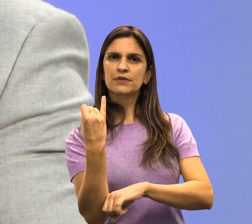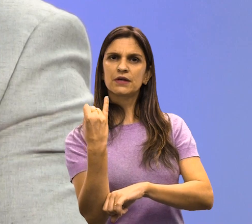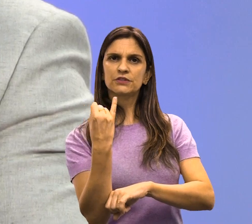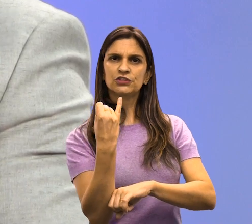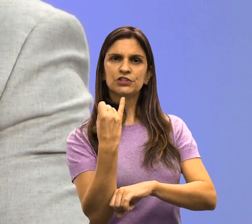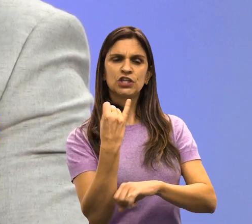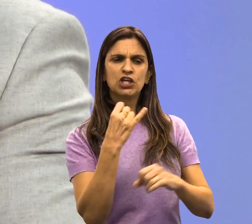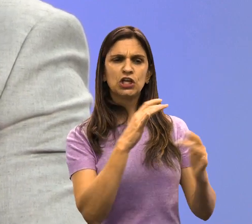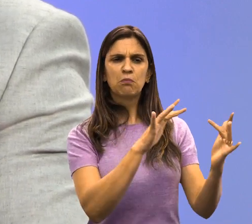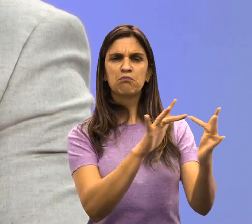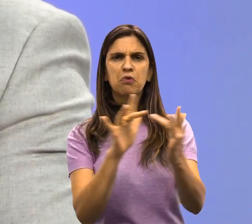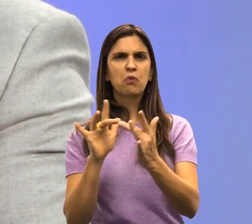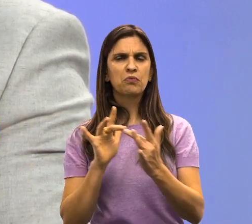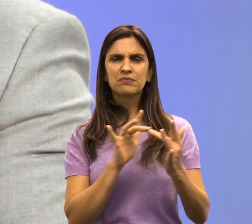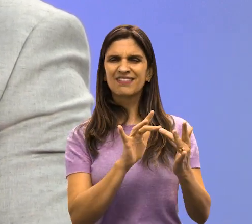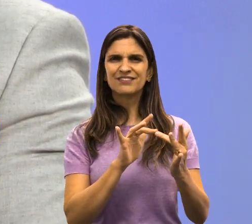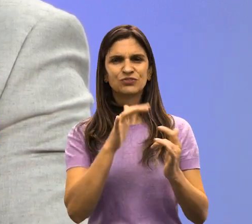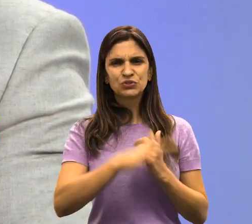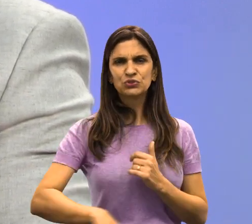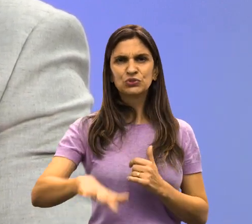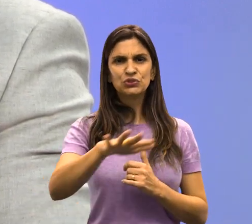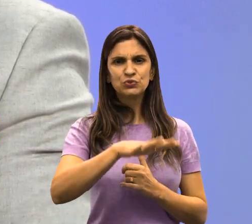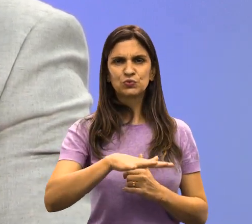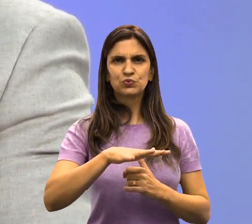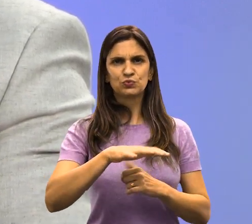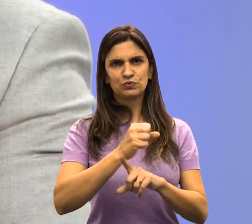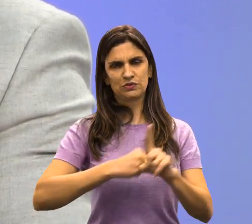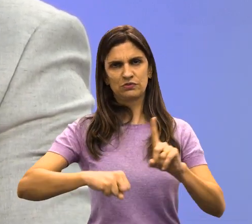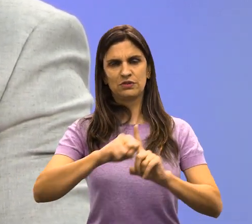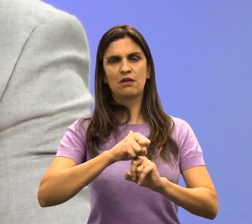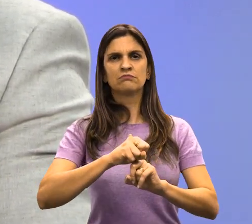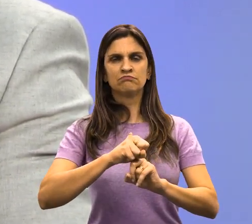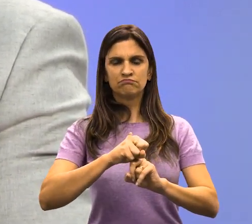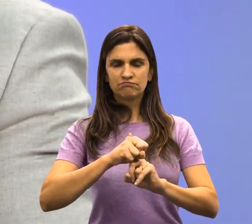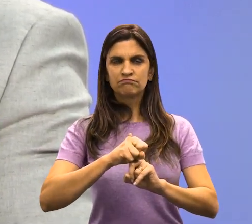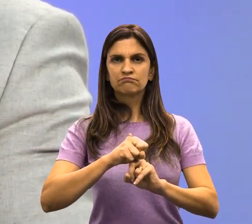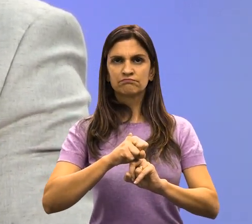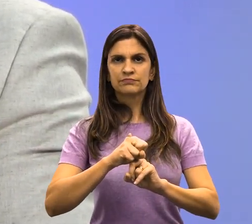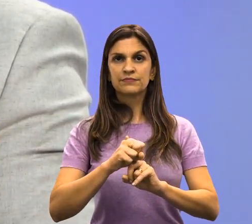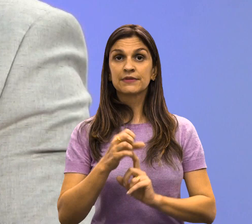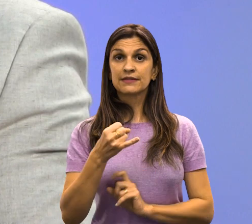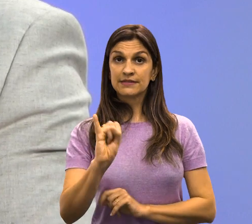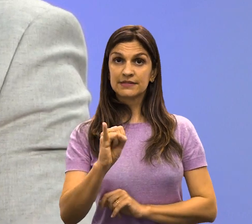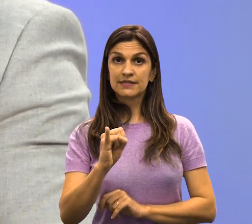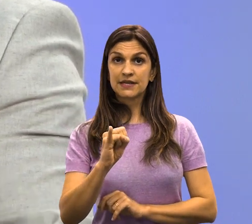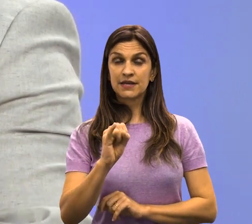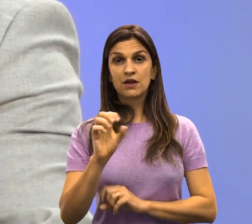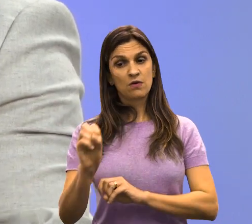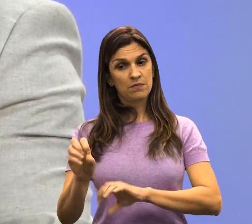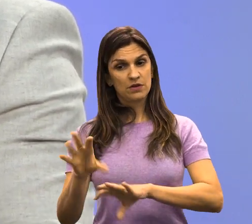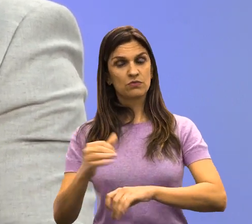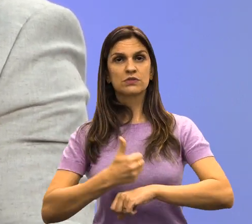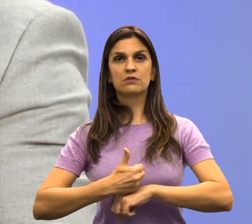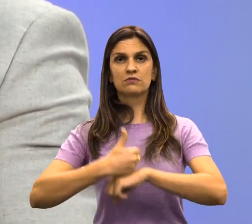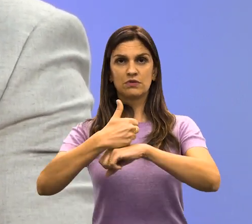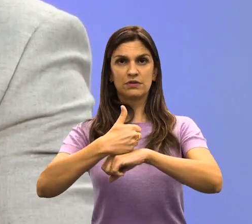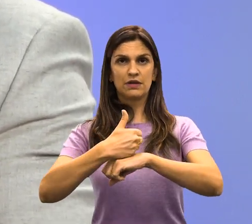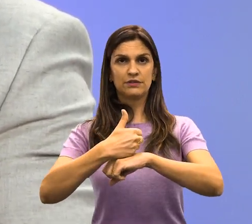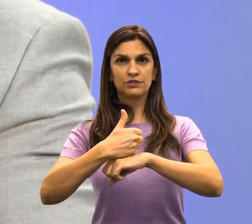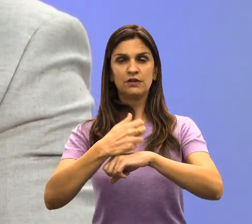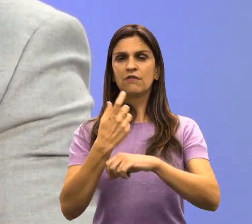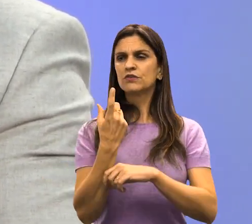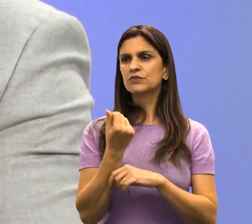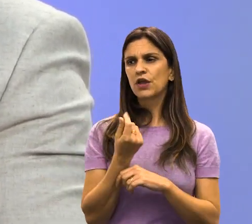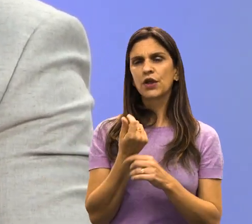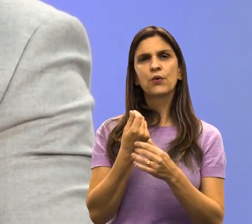porque a saúde preventiva ela é melhor e mais barata que a saúde curativa. Se você tem uma educação de qualidade, você